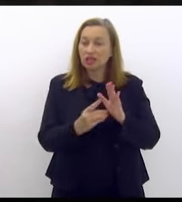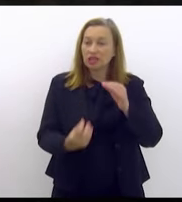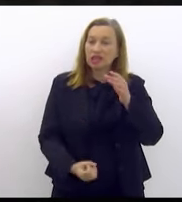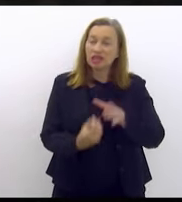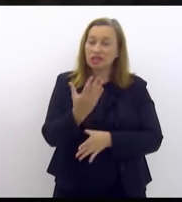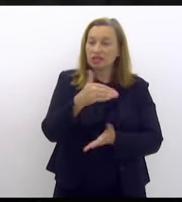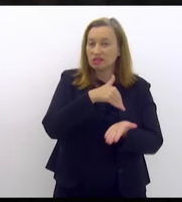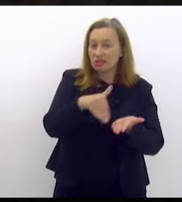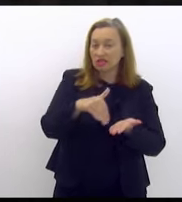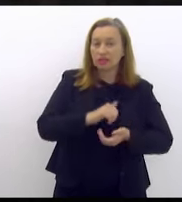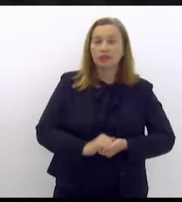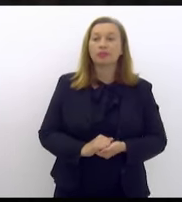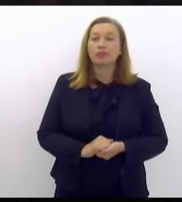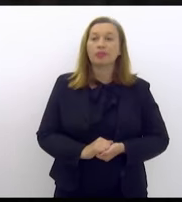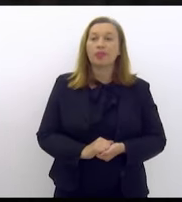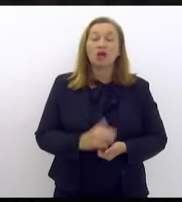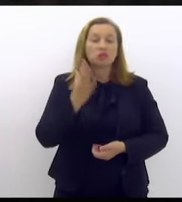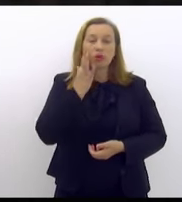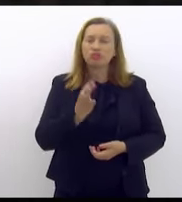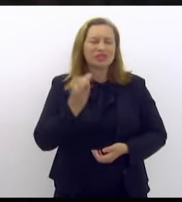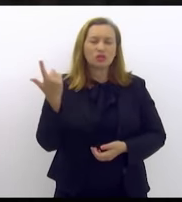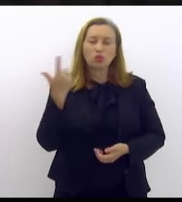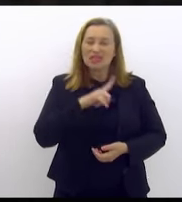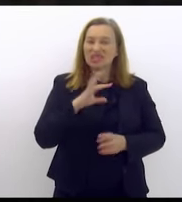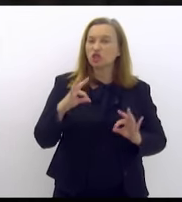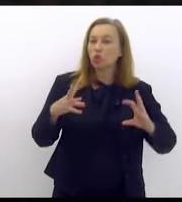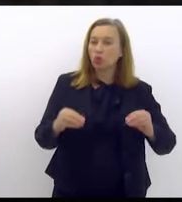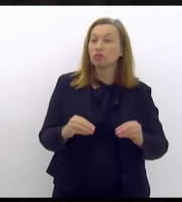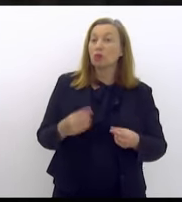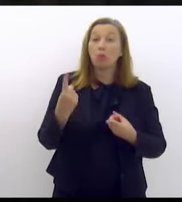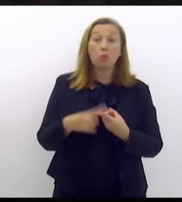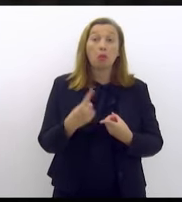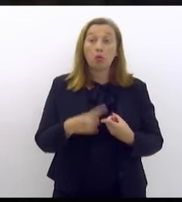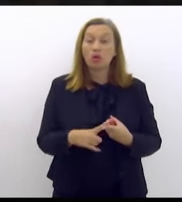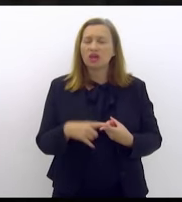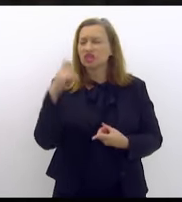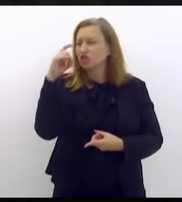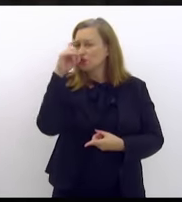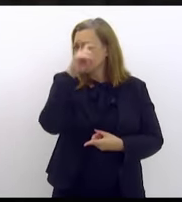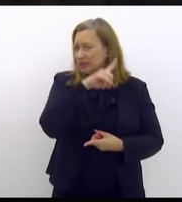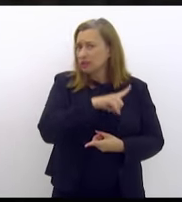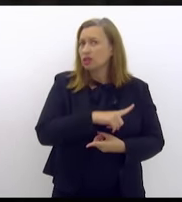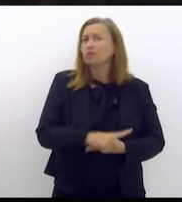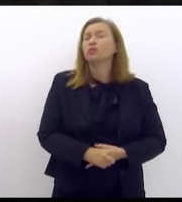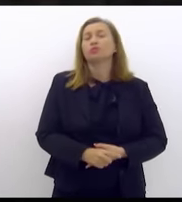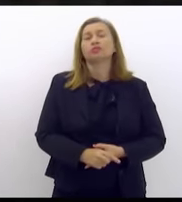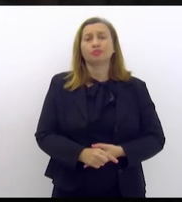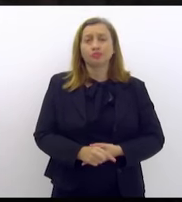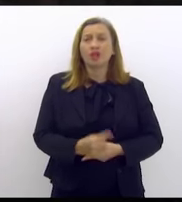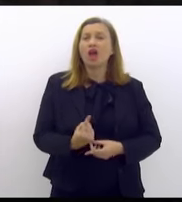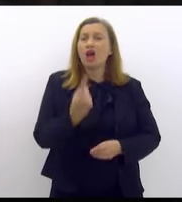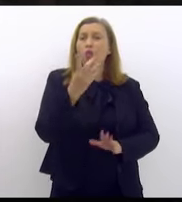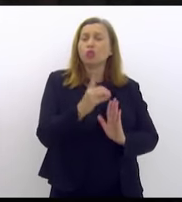da secretaria. Não sei se eu consegui todos, porque é dificílimo.